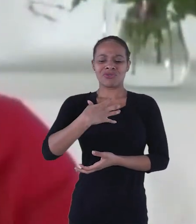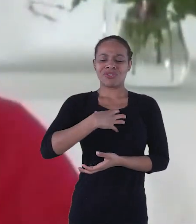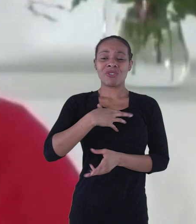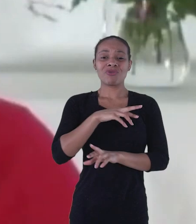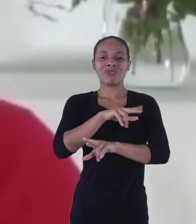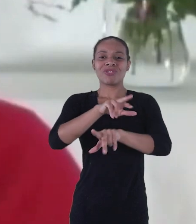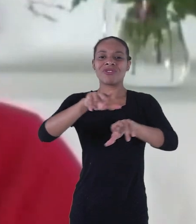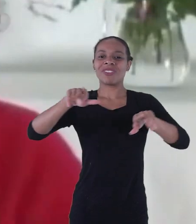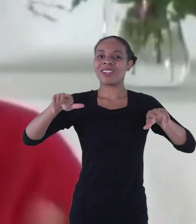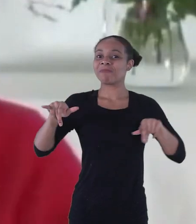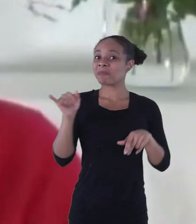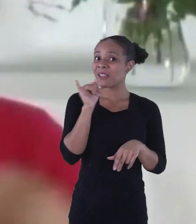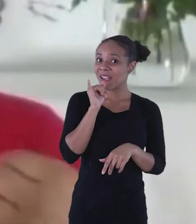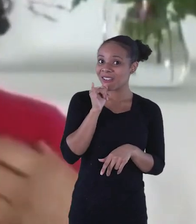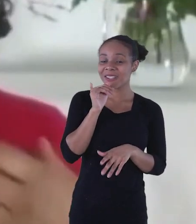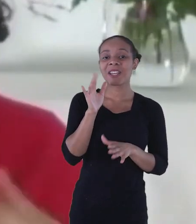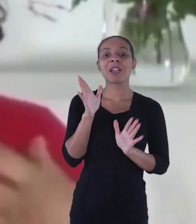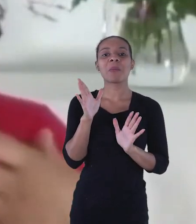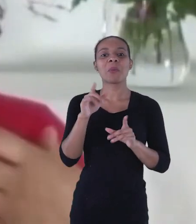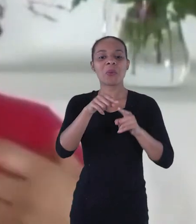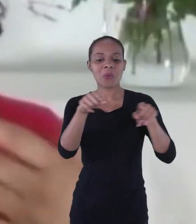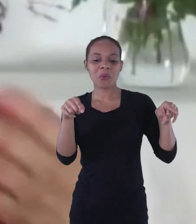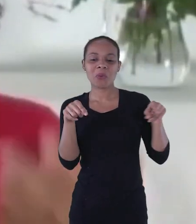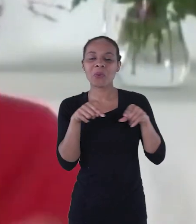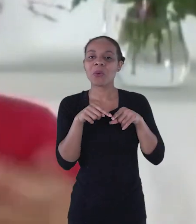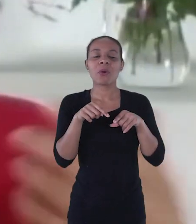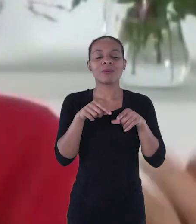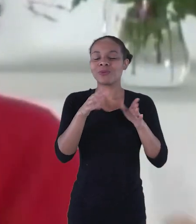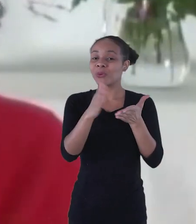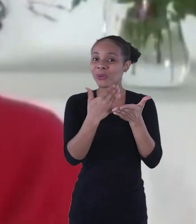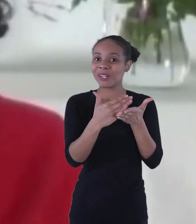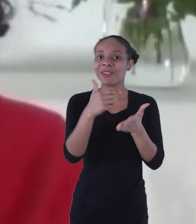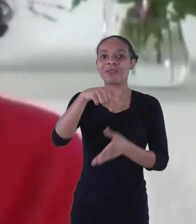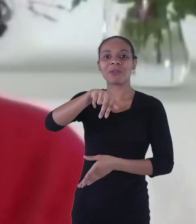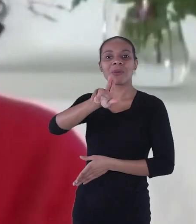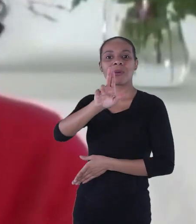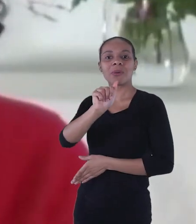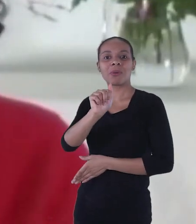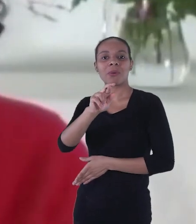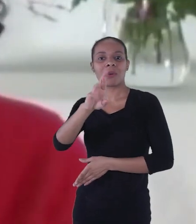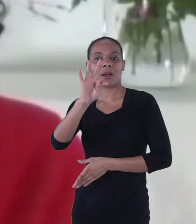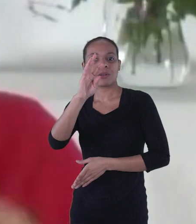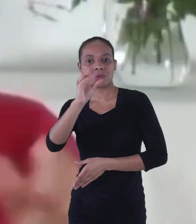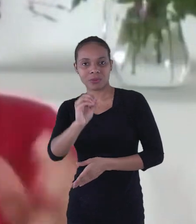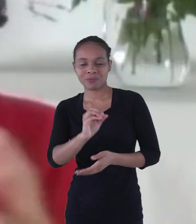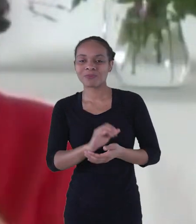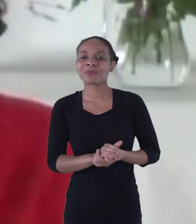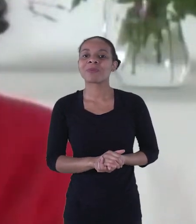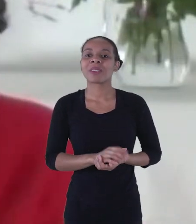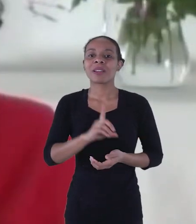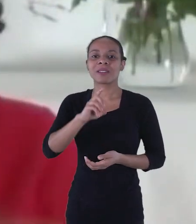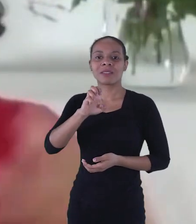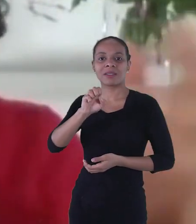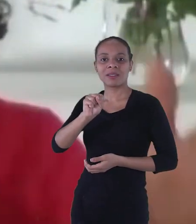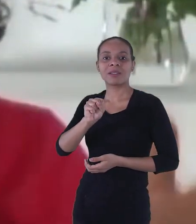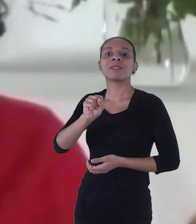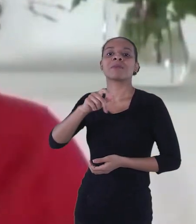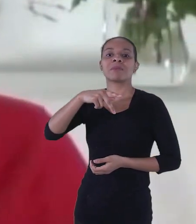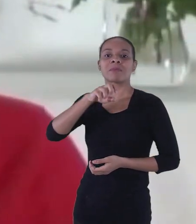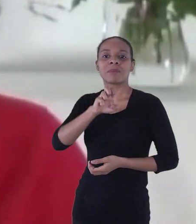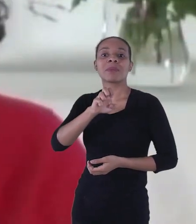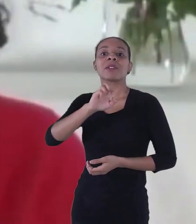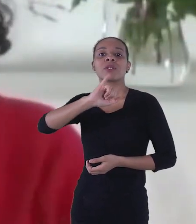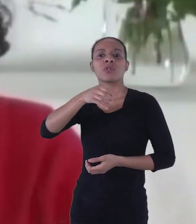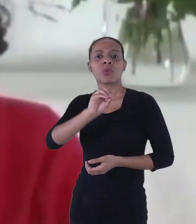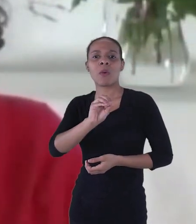exemplo, em Quarto de Despejo, ela achava as imagens dos escritores, né, e ela falava